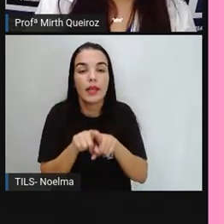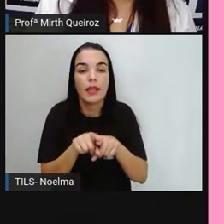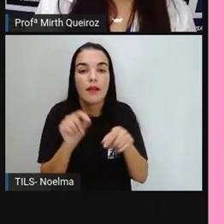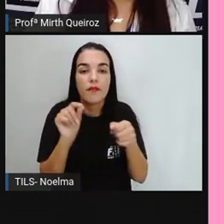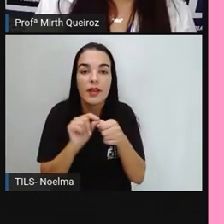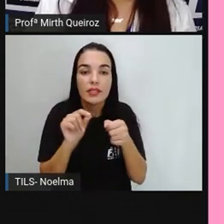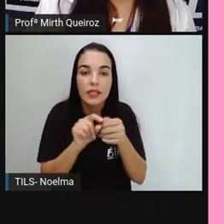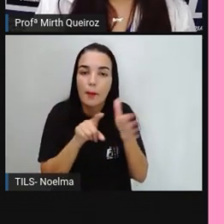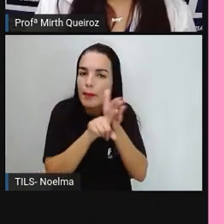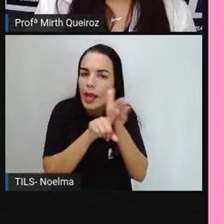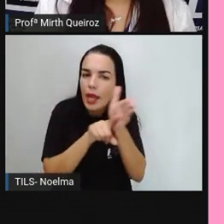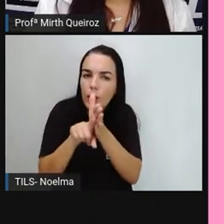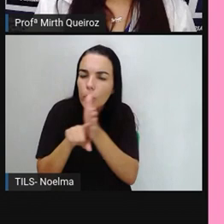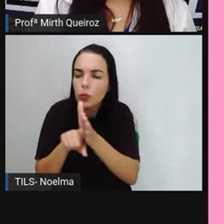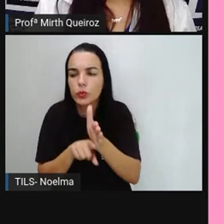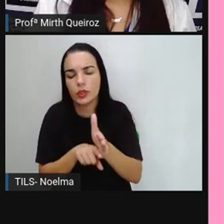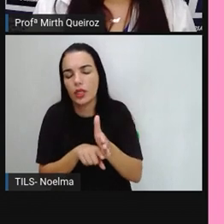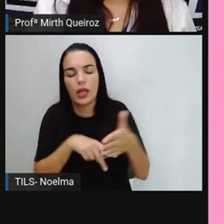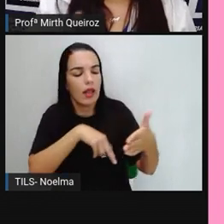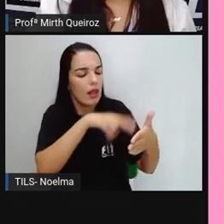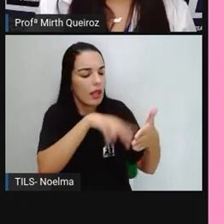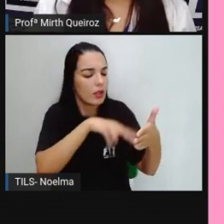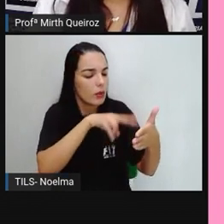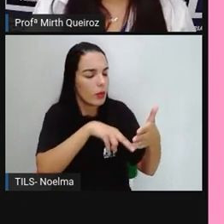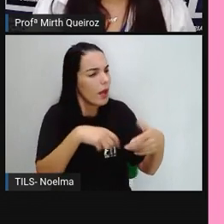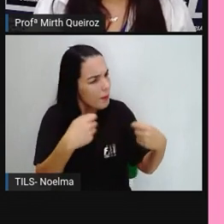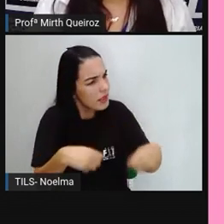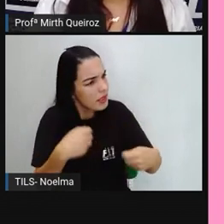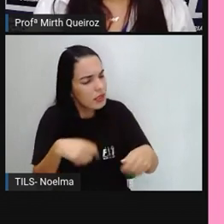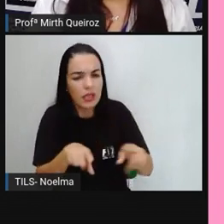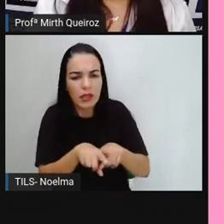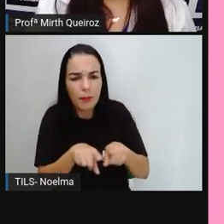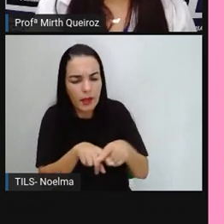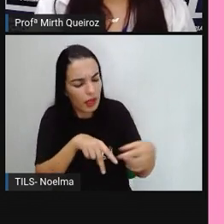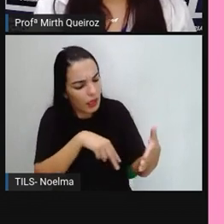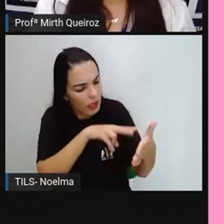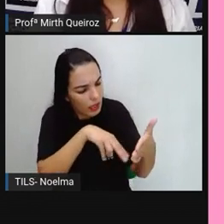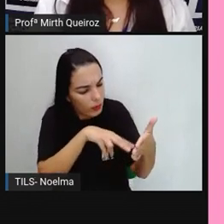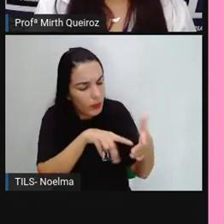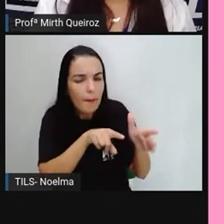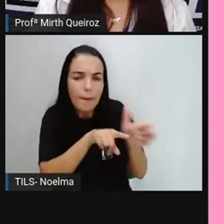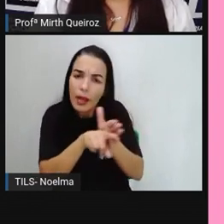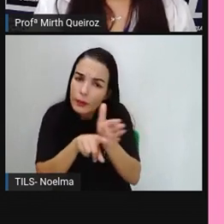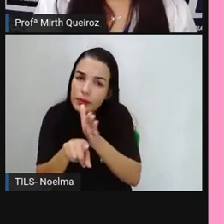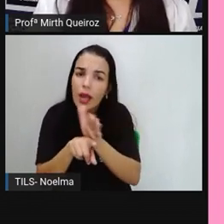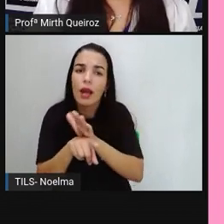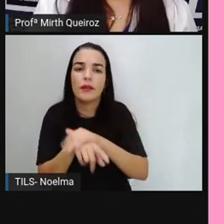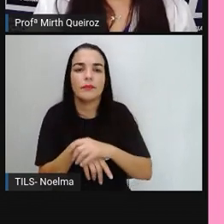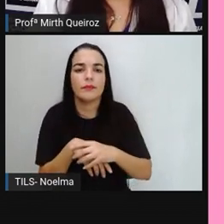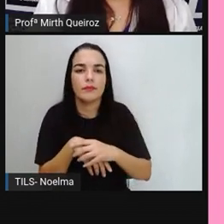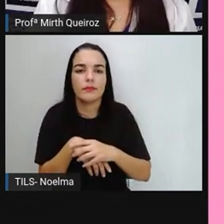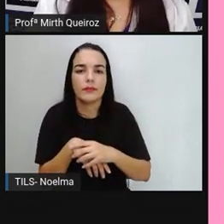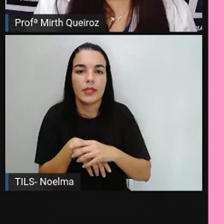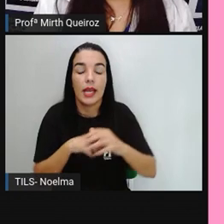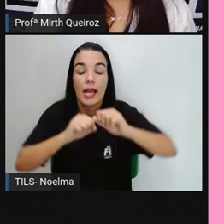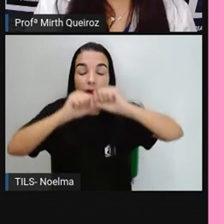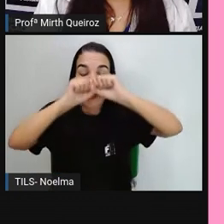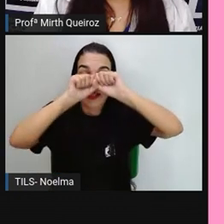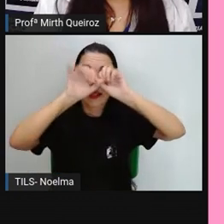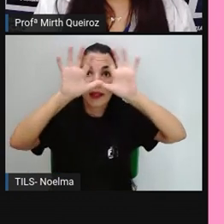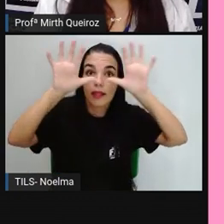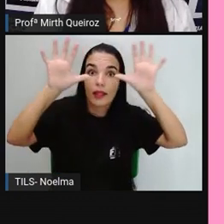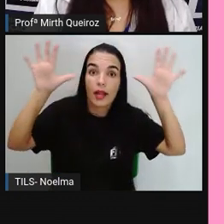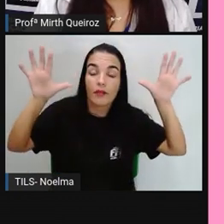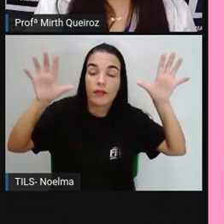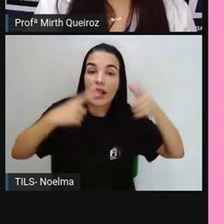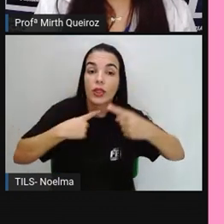sobre a leitura, né? A gente não deve ler por ler, a gente tem que questionar também sobre o que está escrito. Clarificar dúvidas